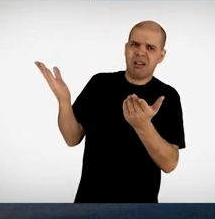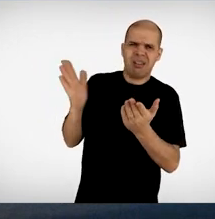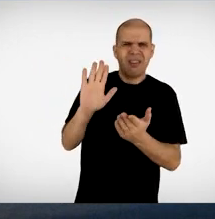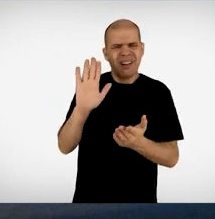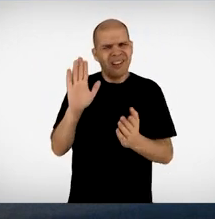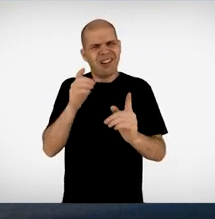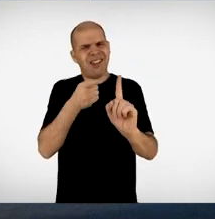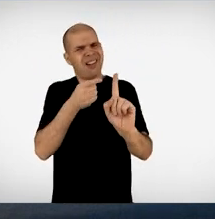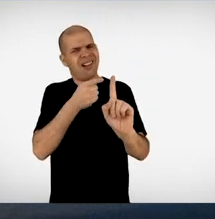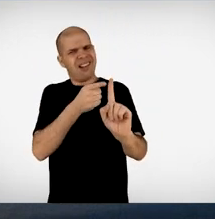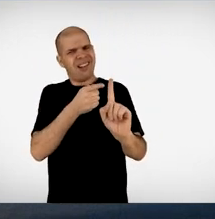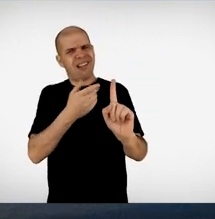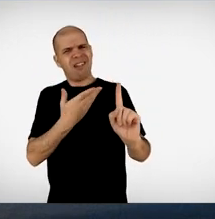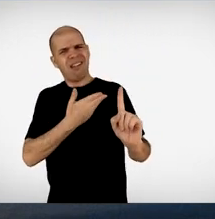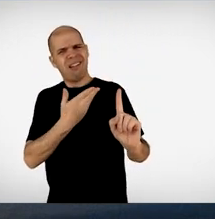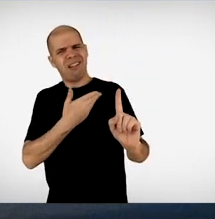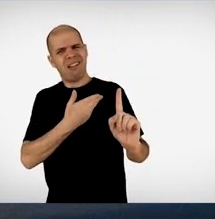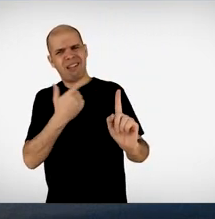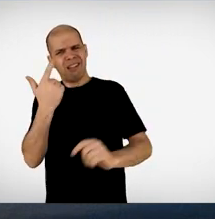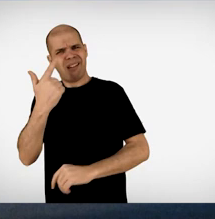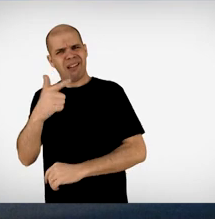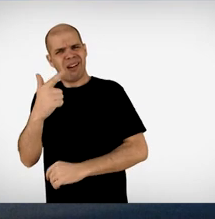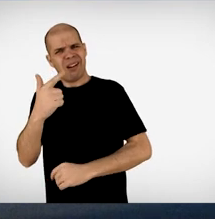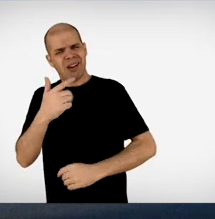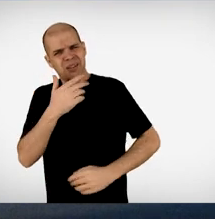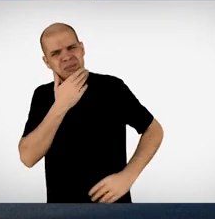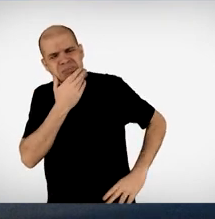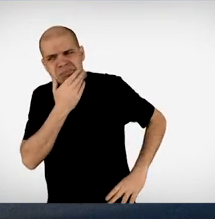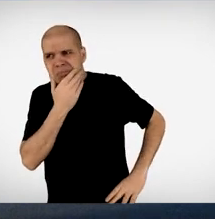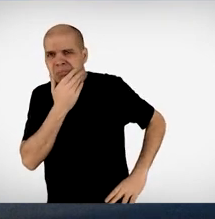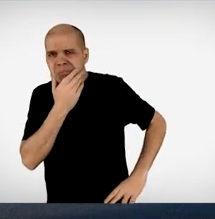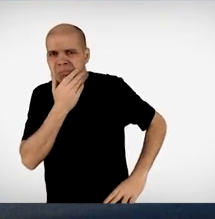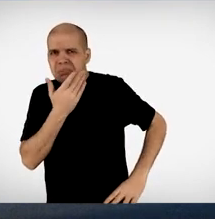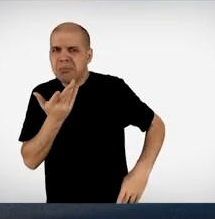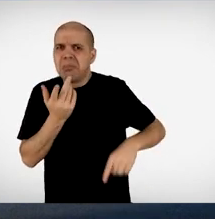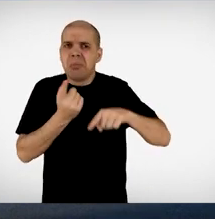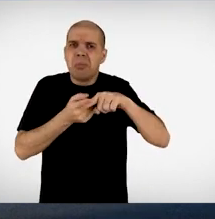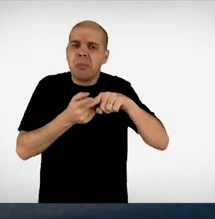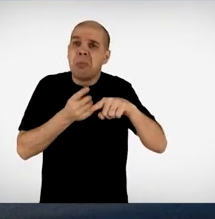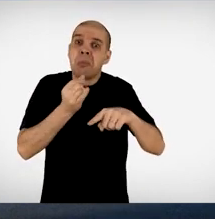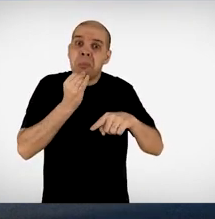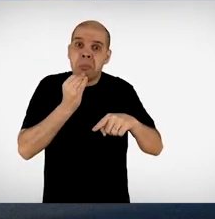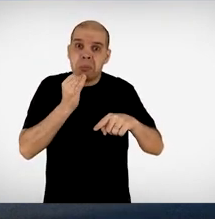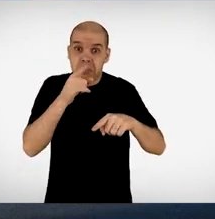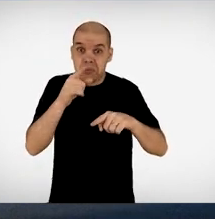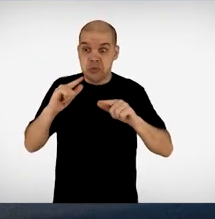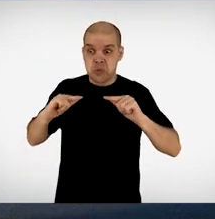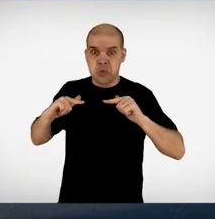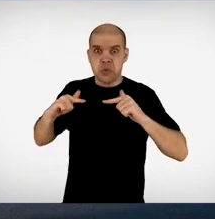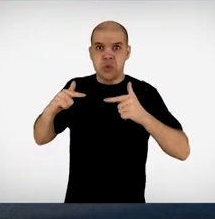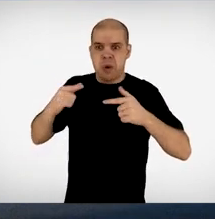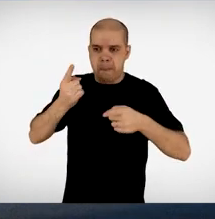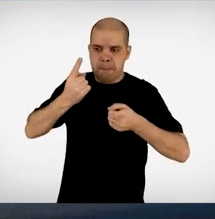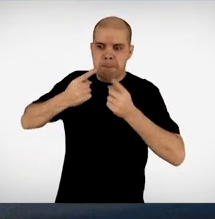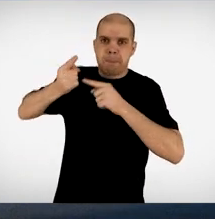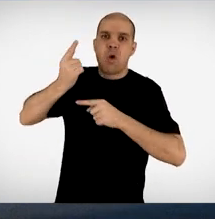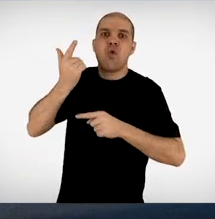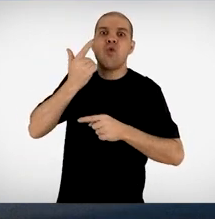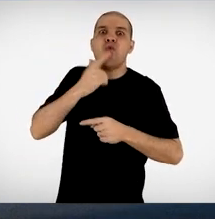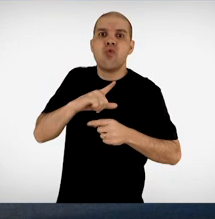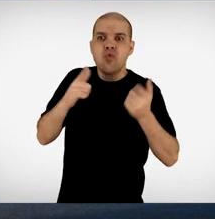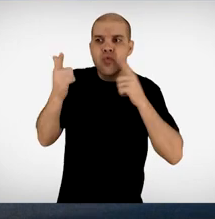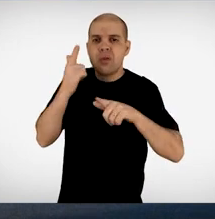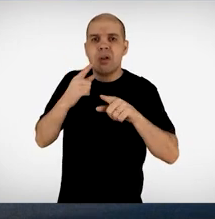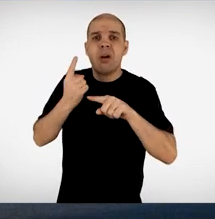etc., mas me pareceu absolutamente surreal eles não abordarem o tema de que os amigos são um grande suporte para tudo isso.